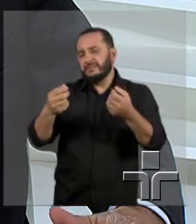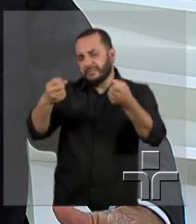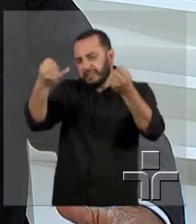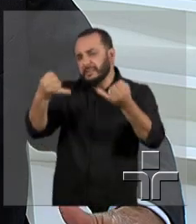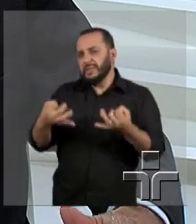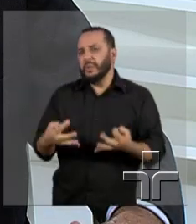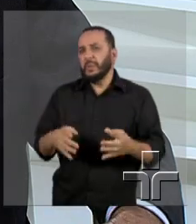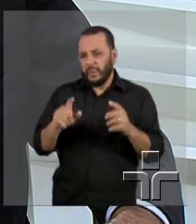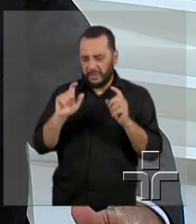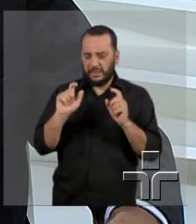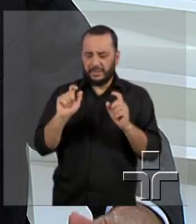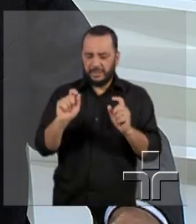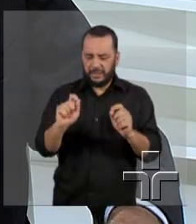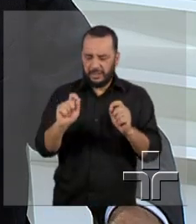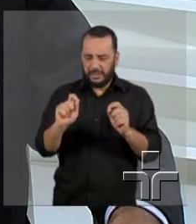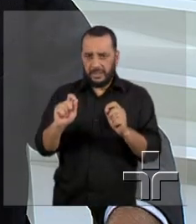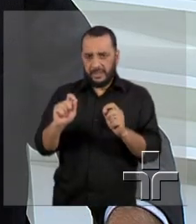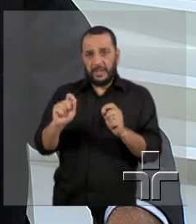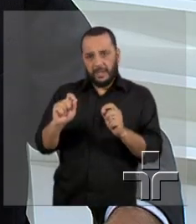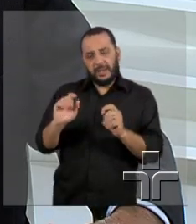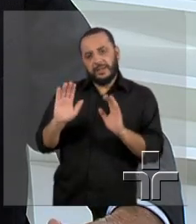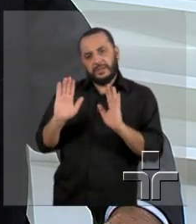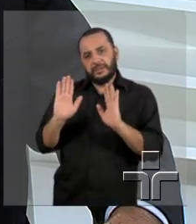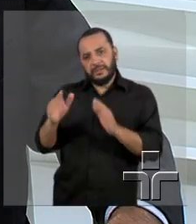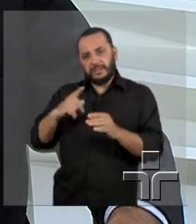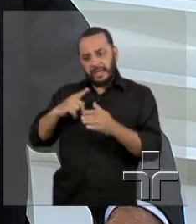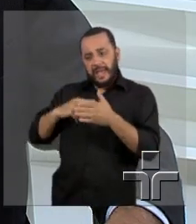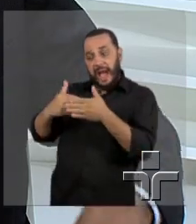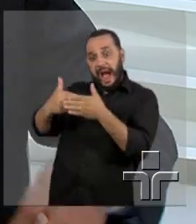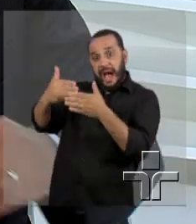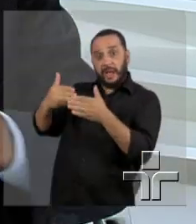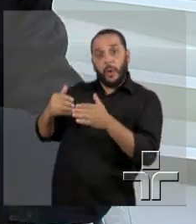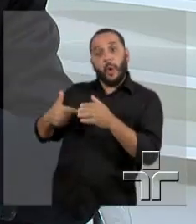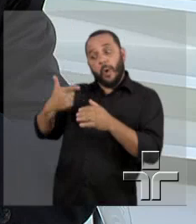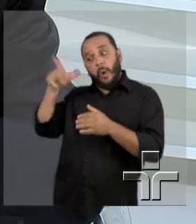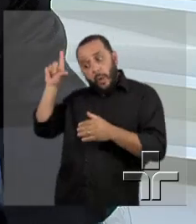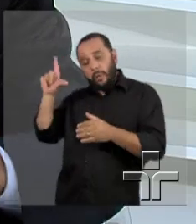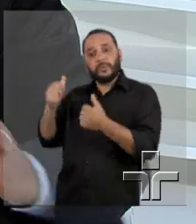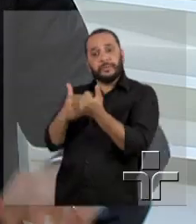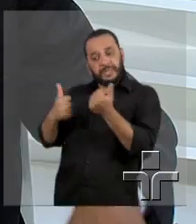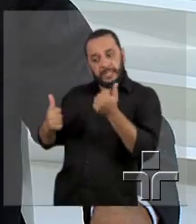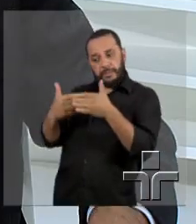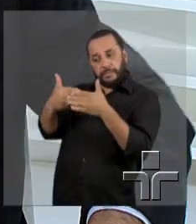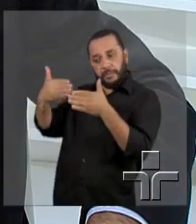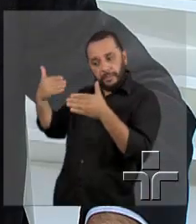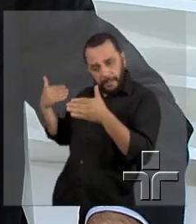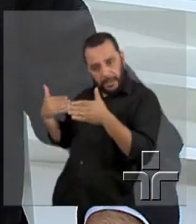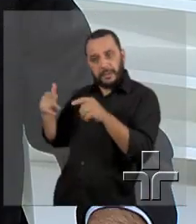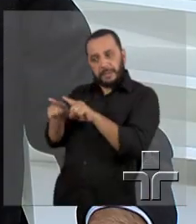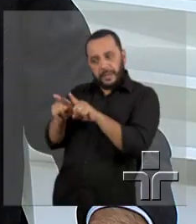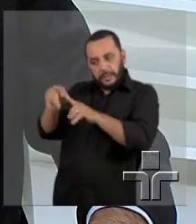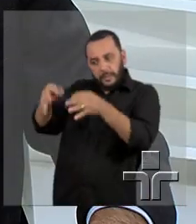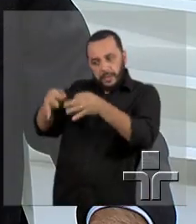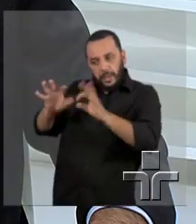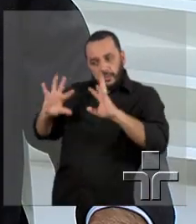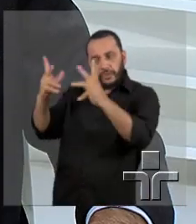citando precedentes dele mesmo e de outros ministros do Supremo e do Tribunal mesmo como um todo,